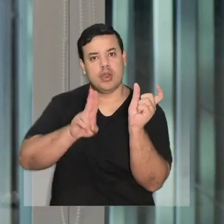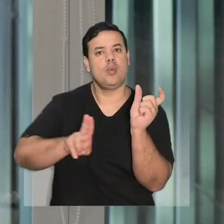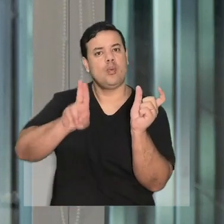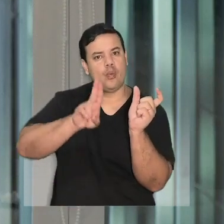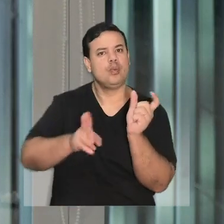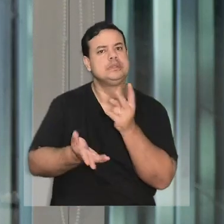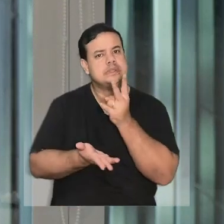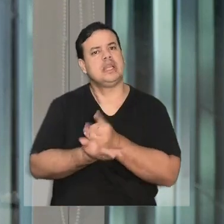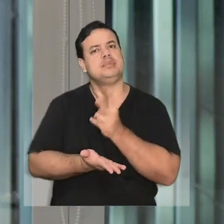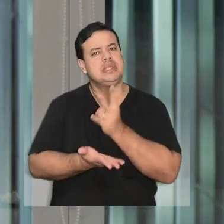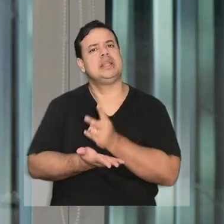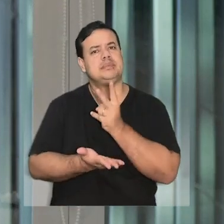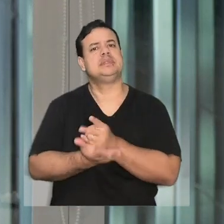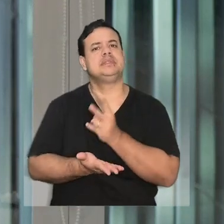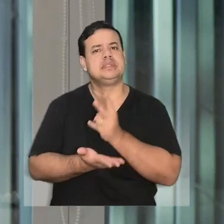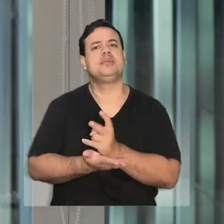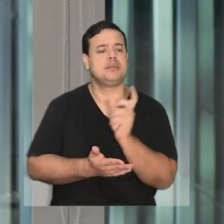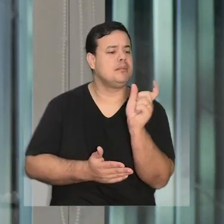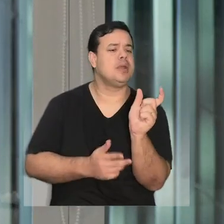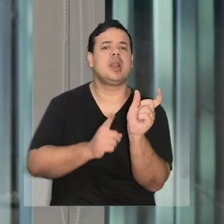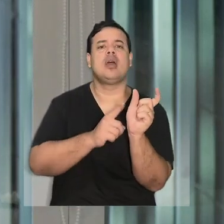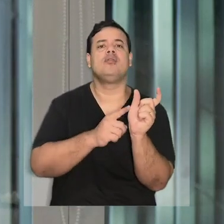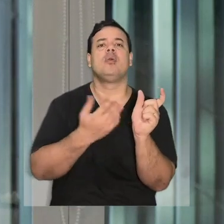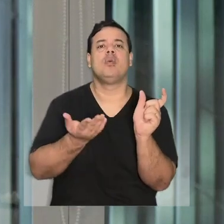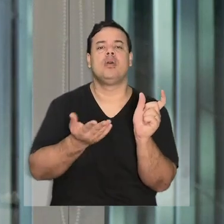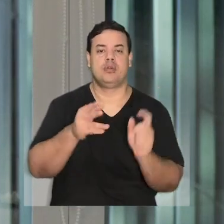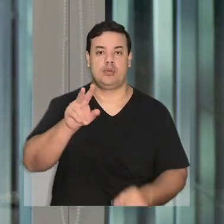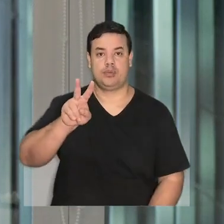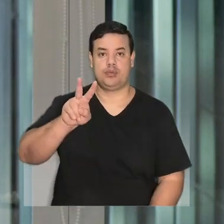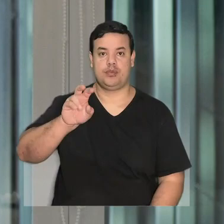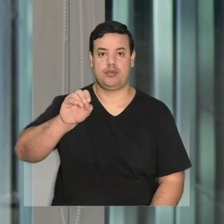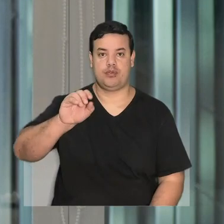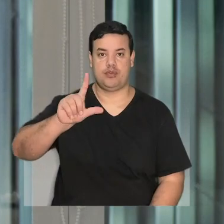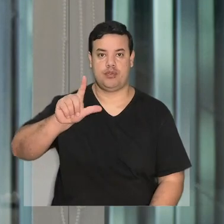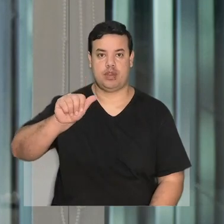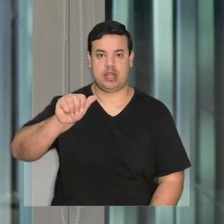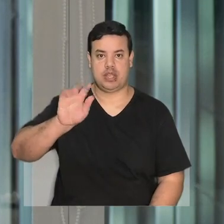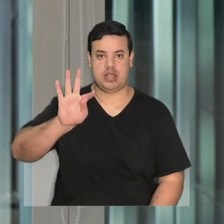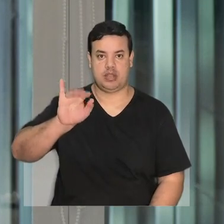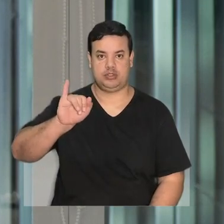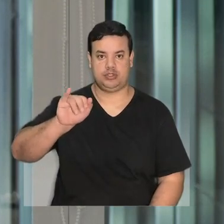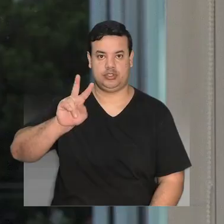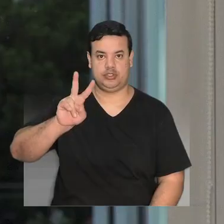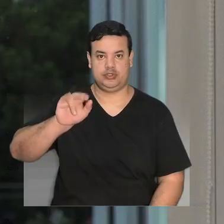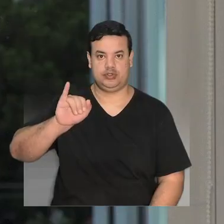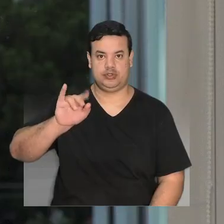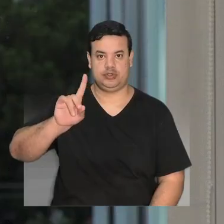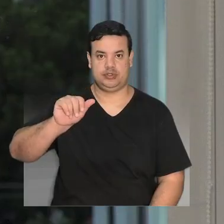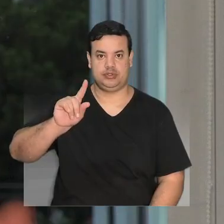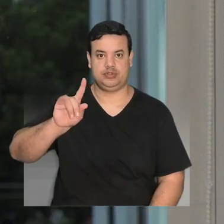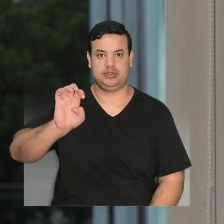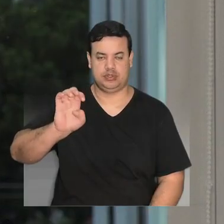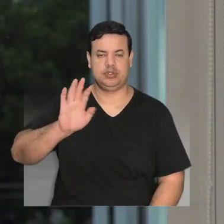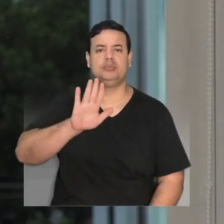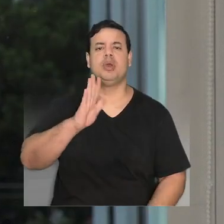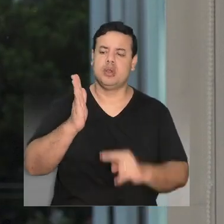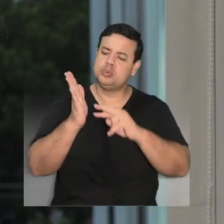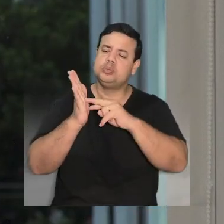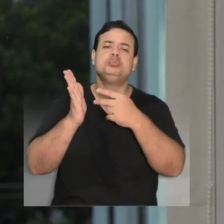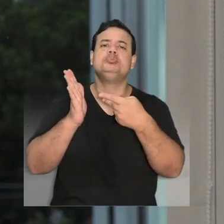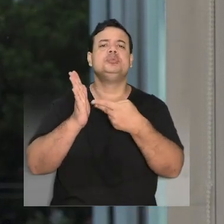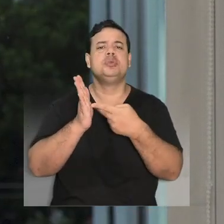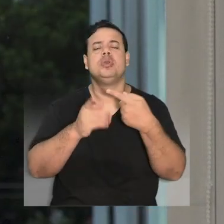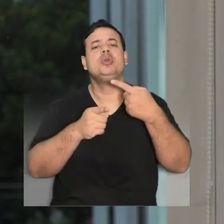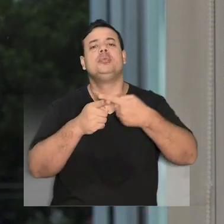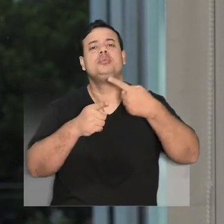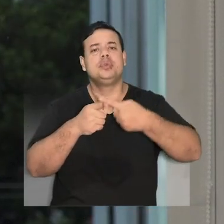se existe uma palavra que a gente ouve o tempo todo no cenário atual, essa palavra é volatilidade. Mas o que ela significa